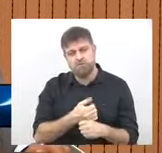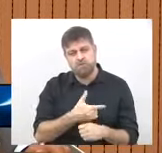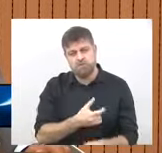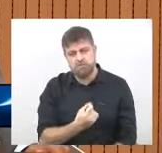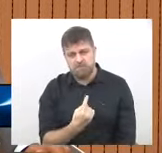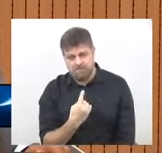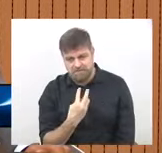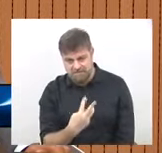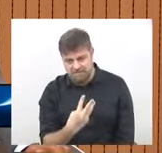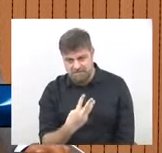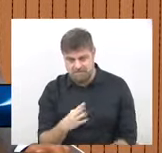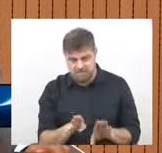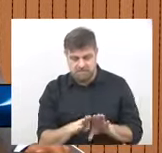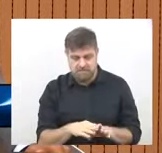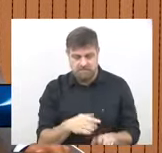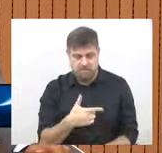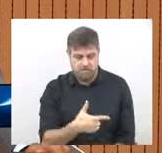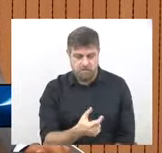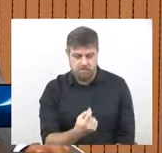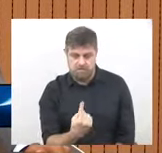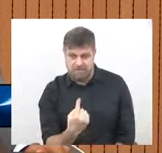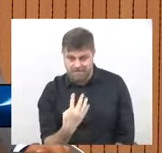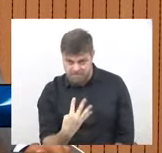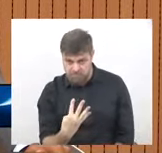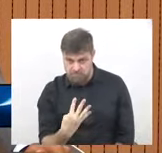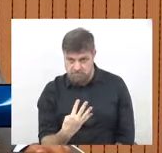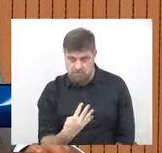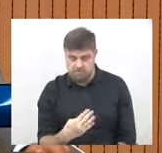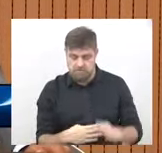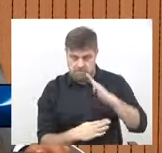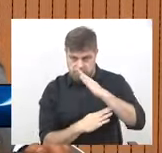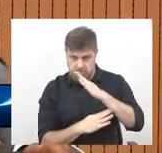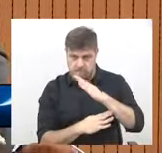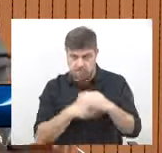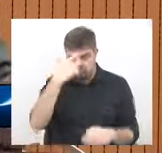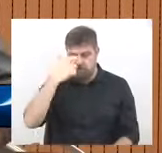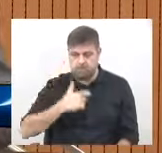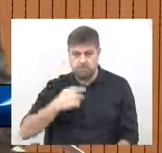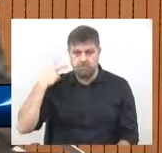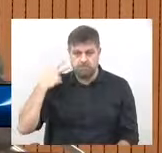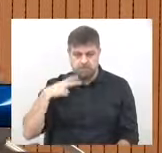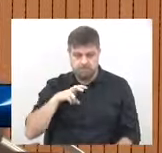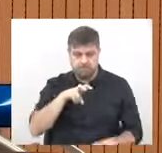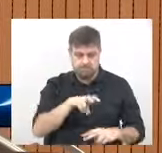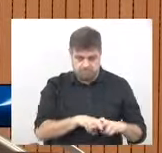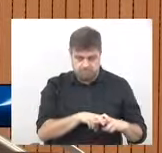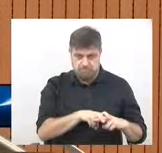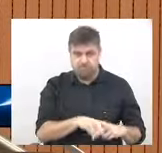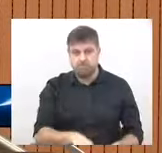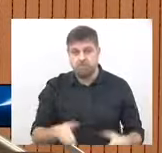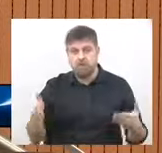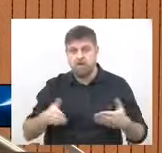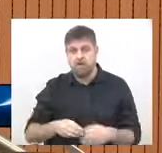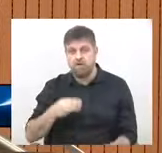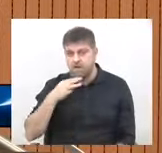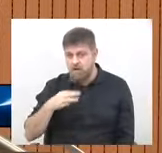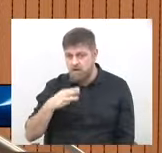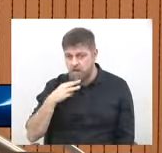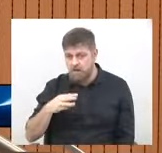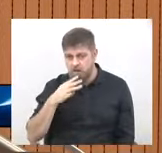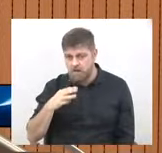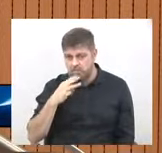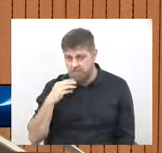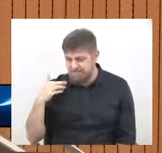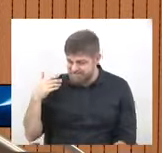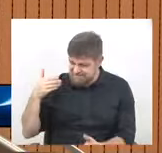e 2014, e agora, em março, até